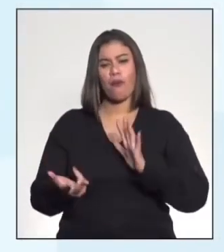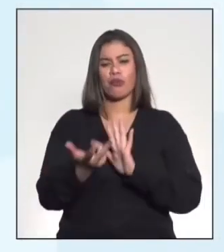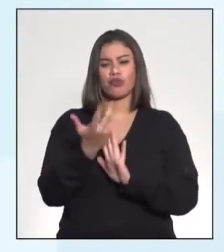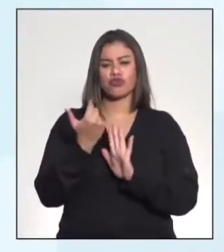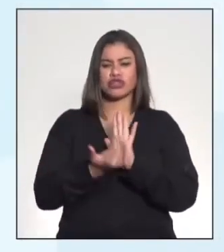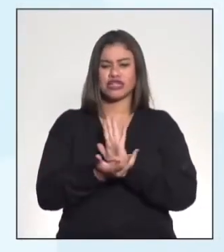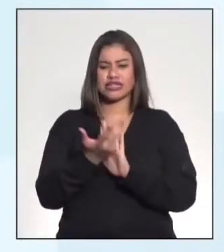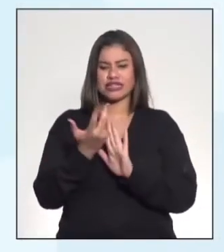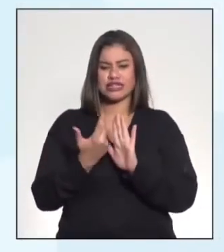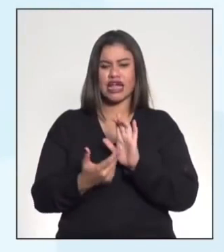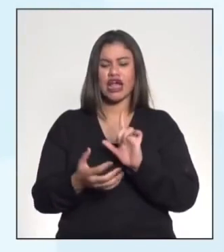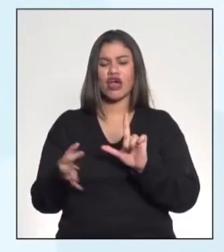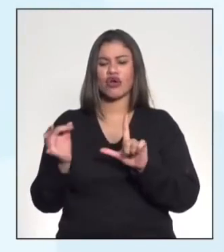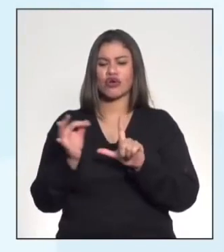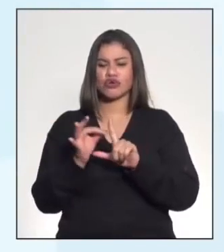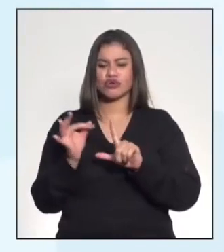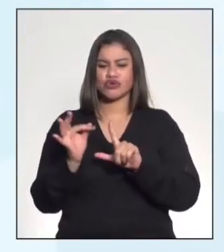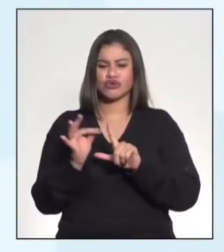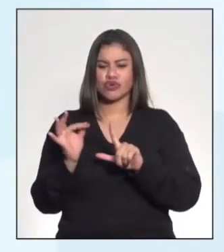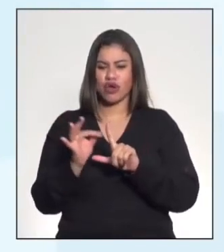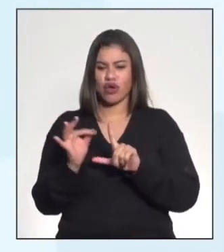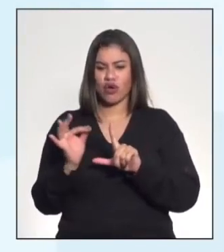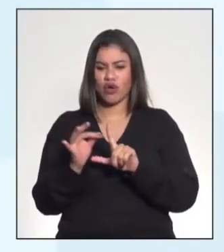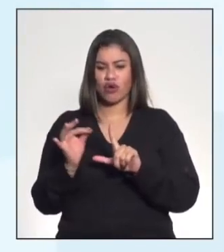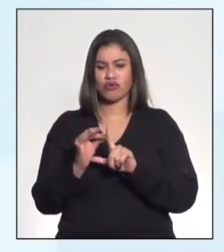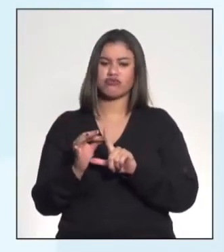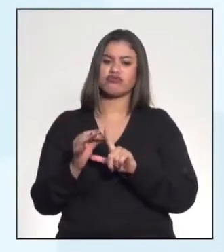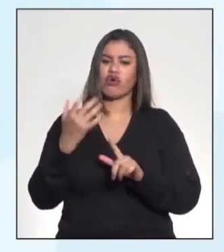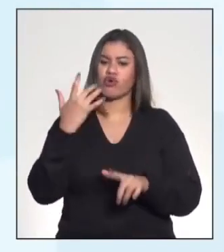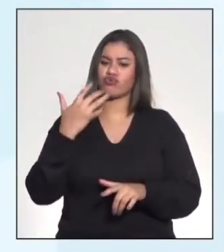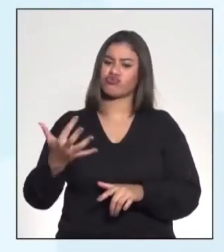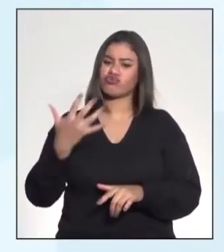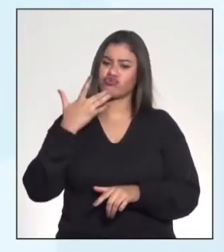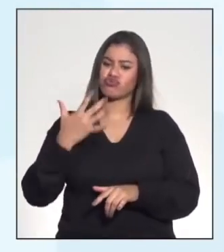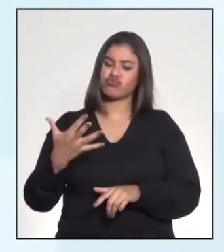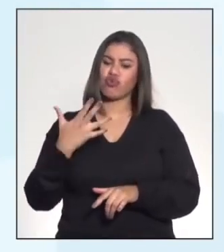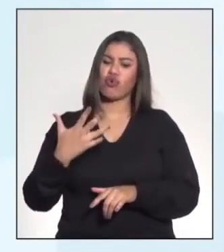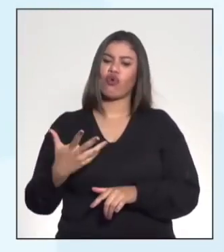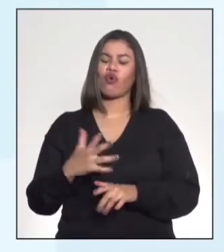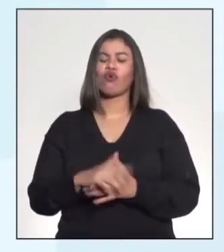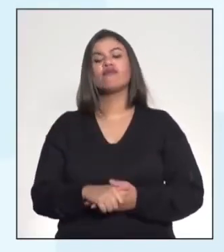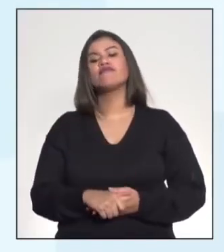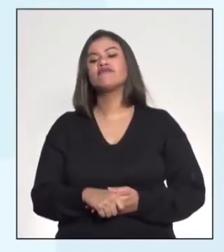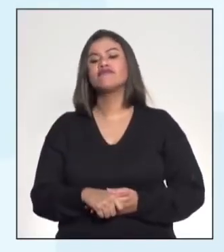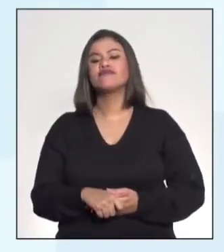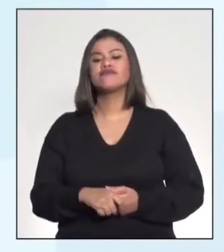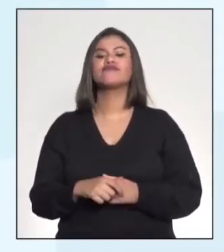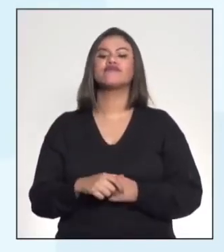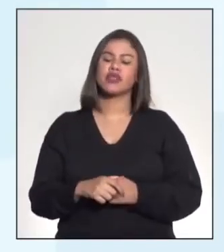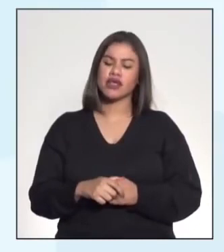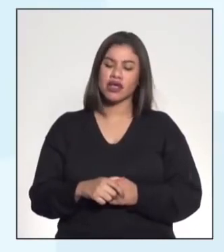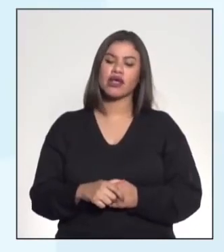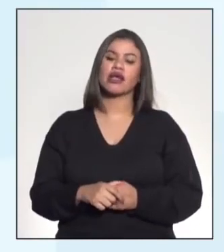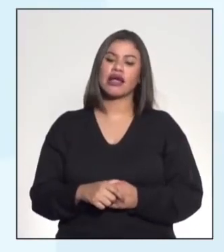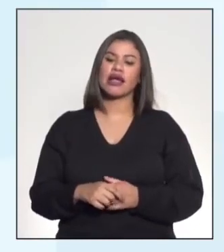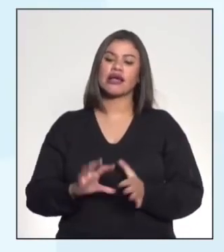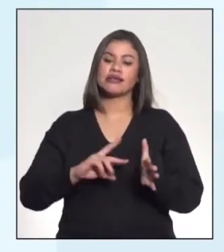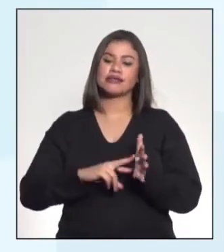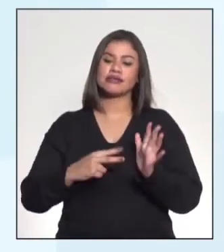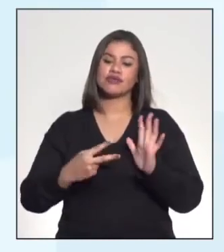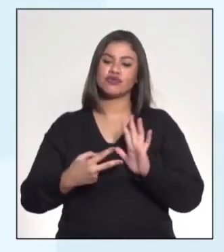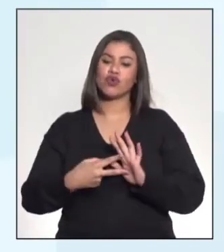formas geométricas, cores, figura, qualquer símbolo para representar os sons e o